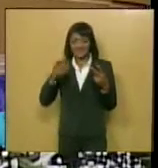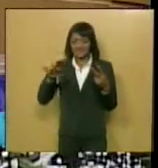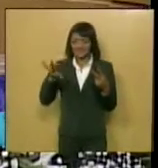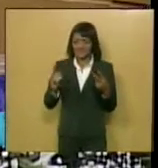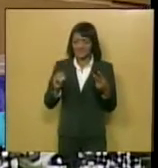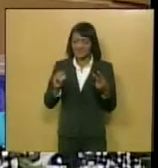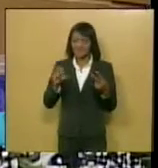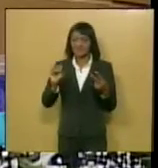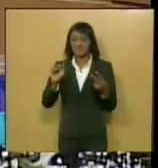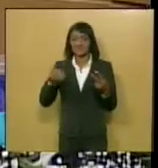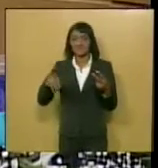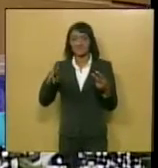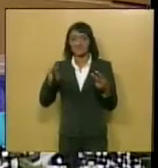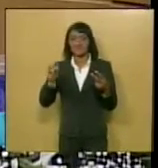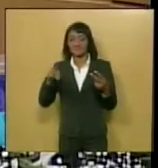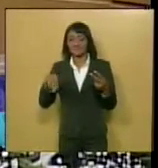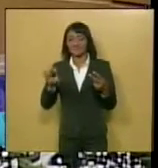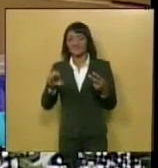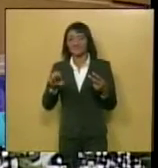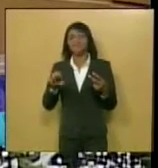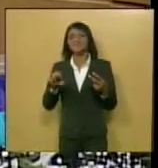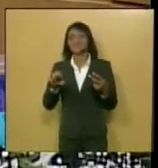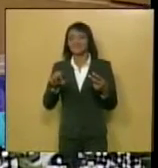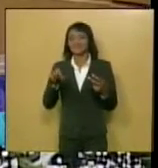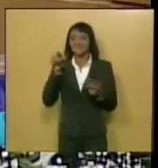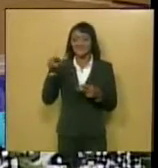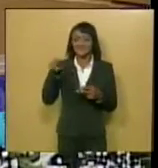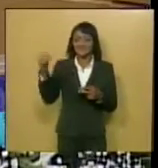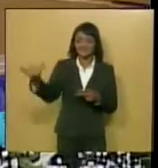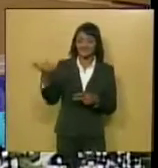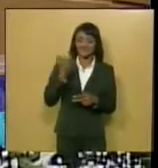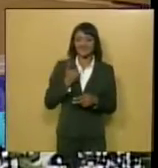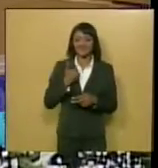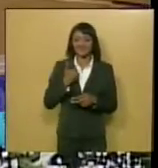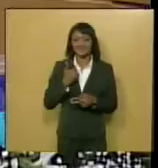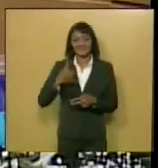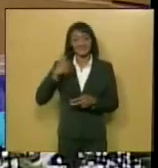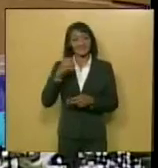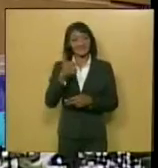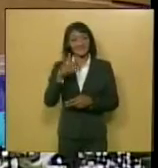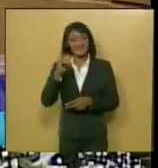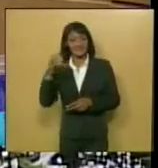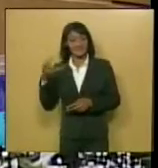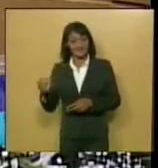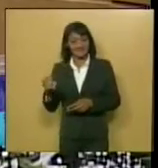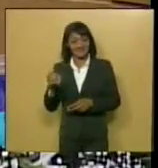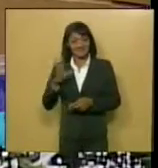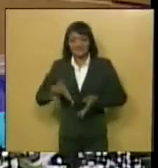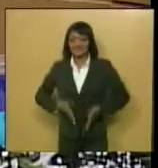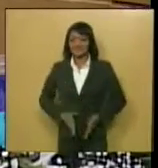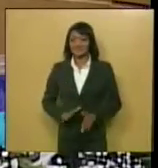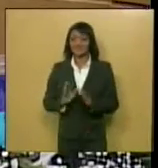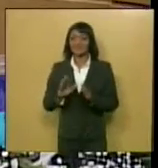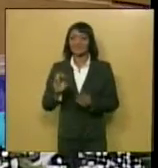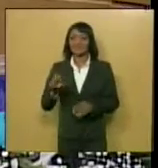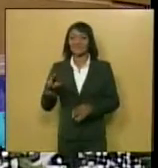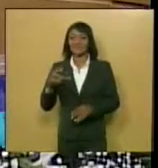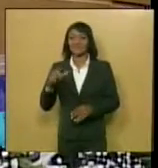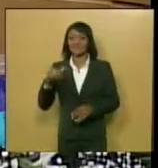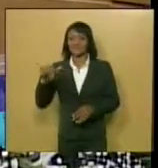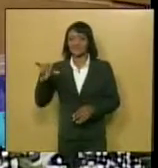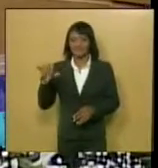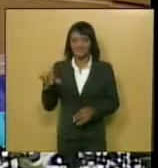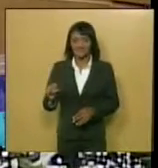que foi ele que me disse que este ano seria o centenário de nascimento de Euclides Paz Mendonça, se ele